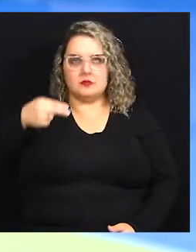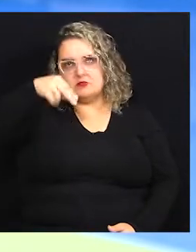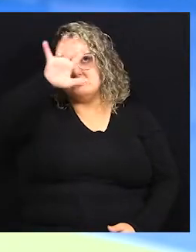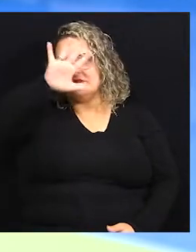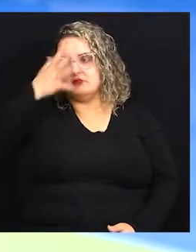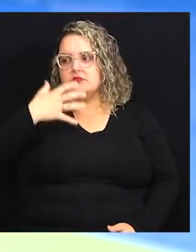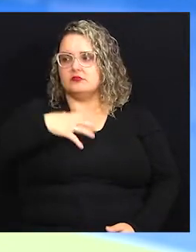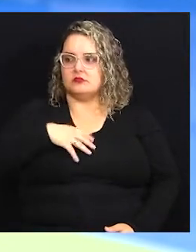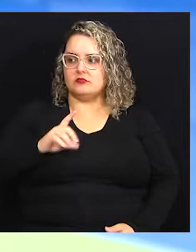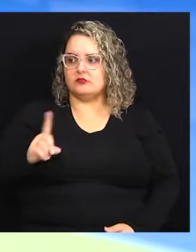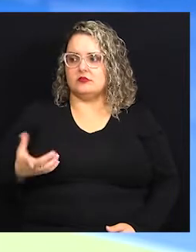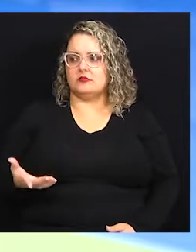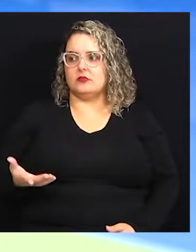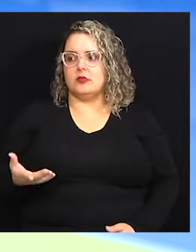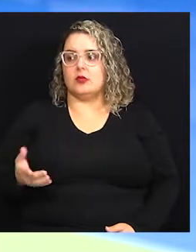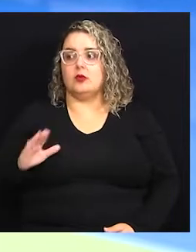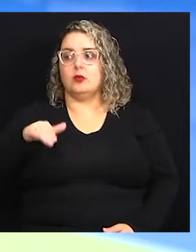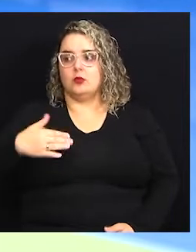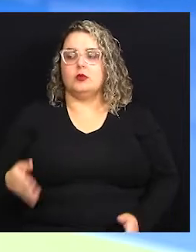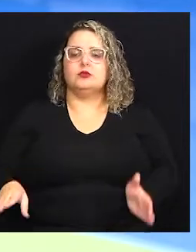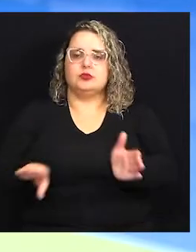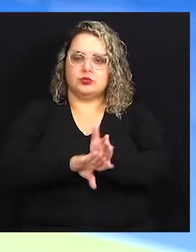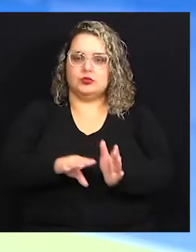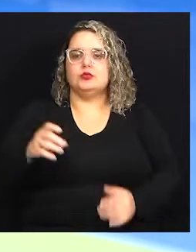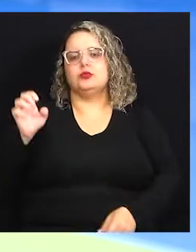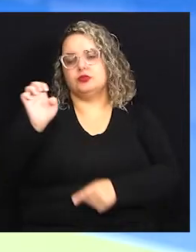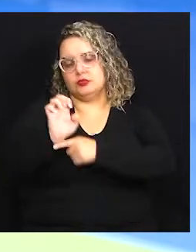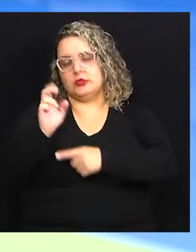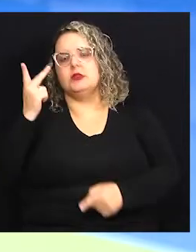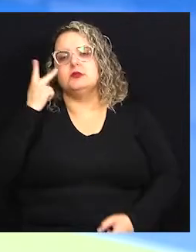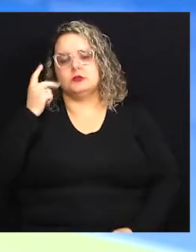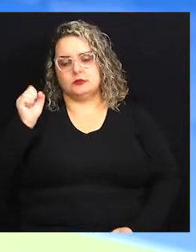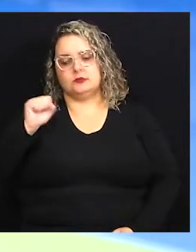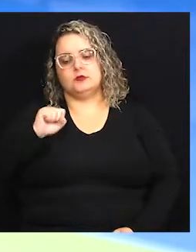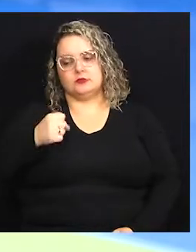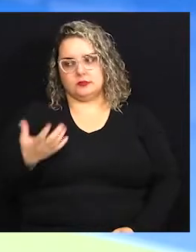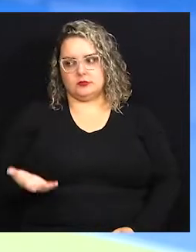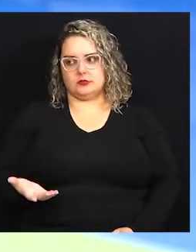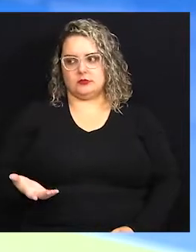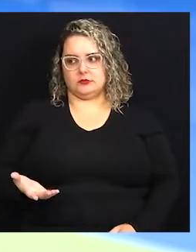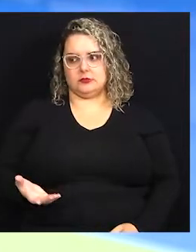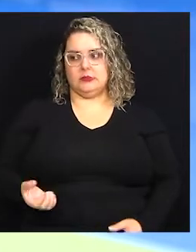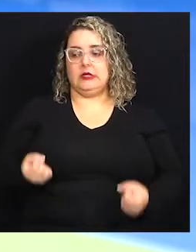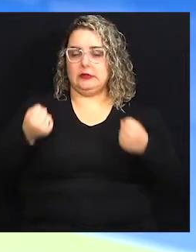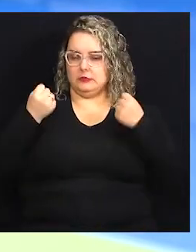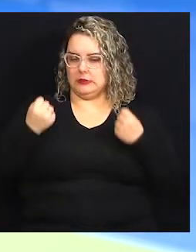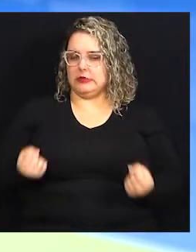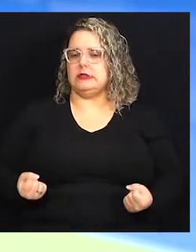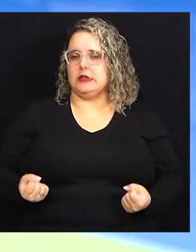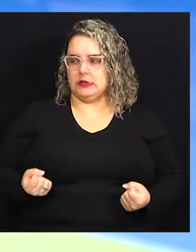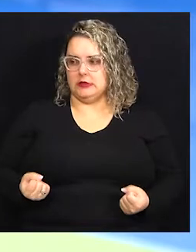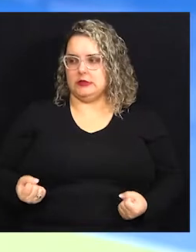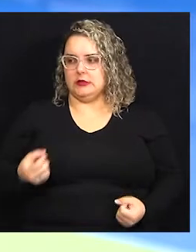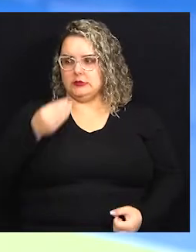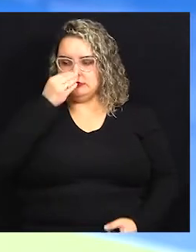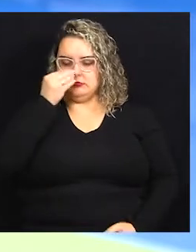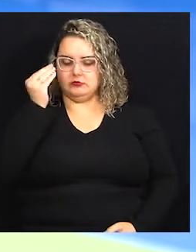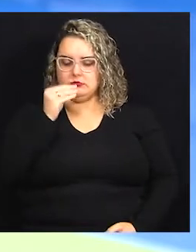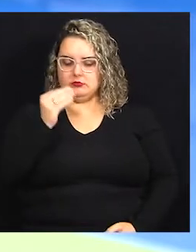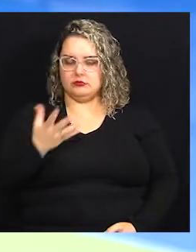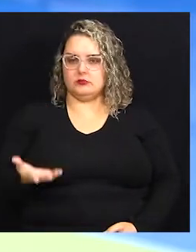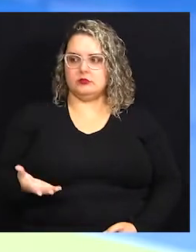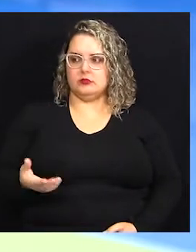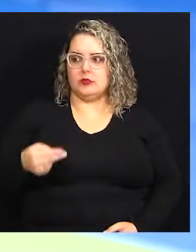quando veio para São Paulo, sim. Você teve, nessa época era muito pesado ainda, né? Da discriminação com o